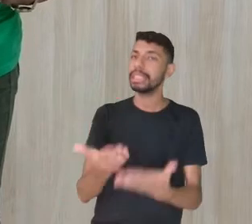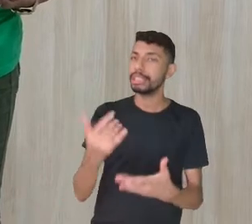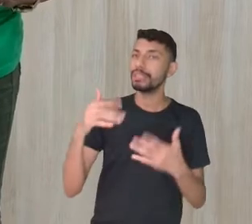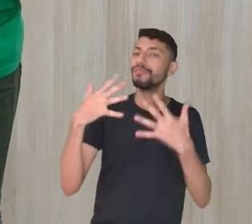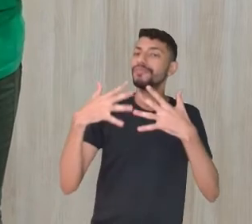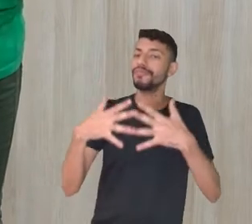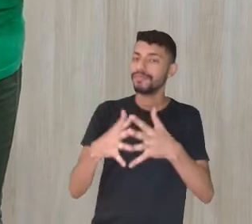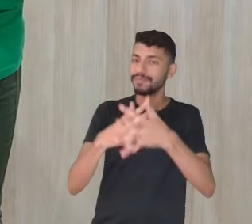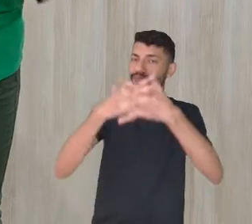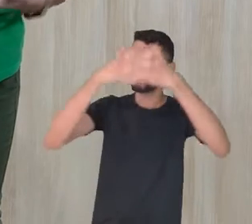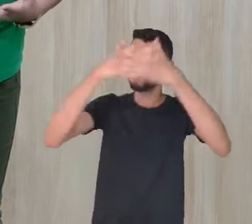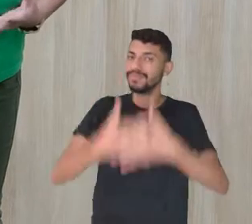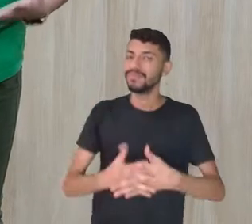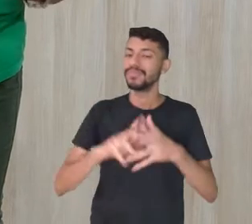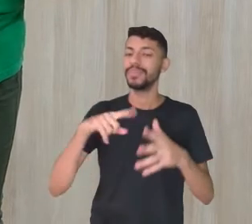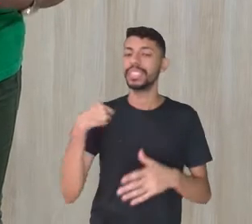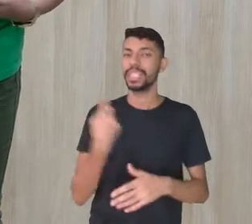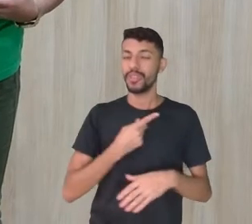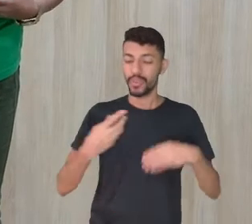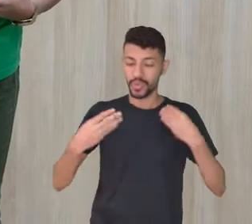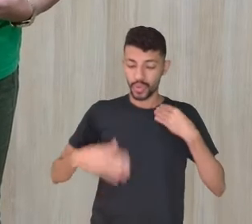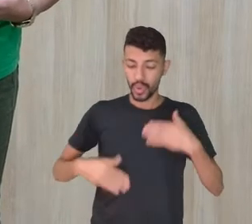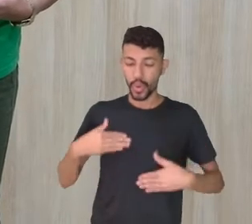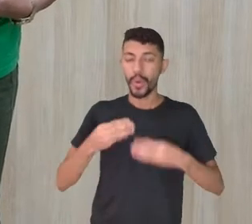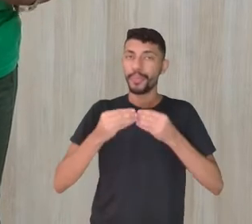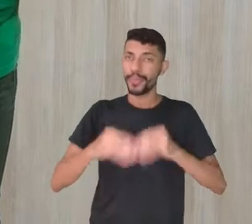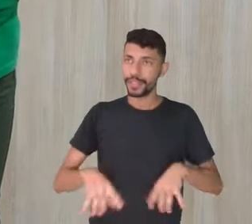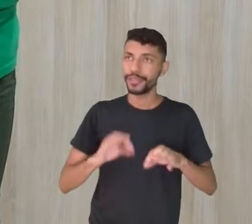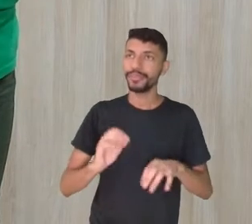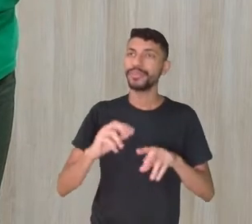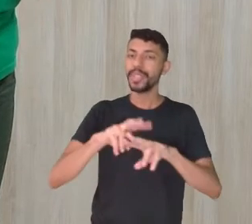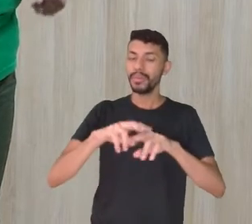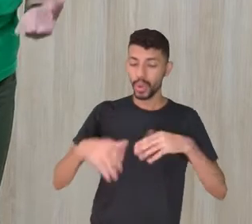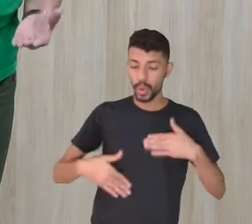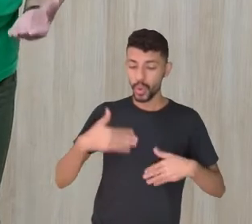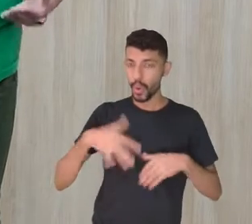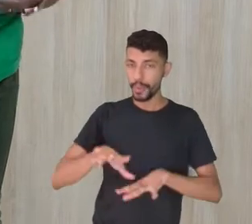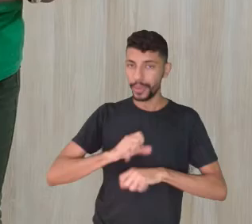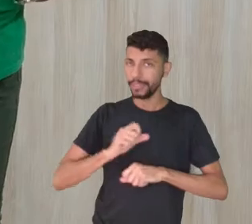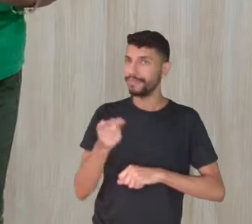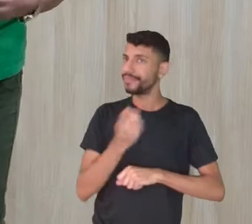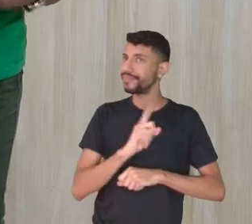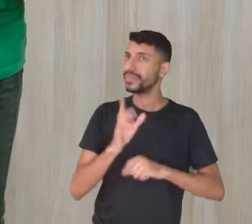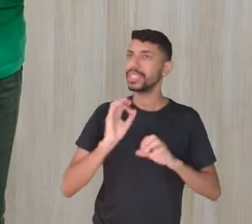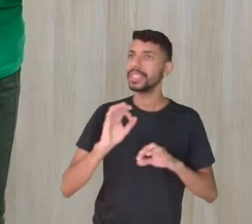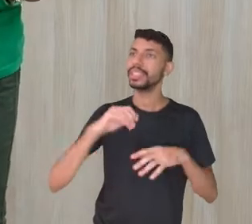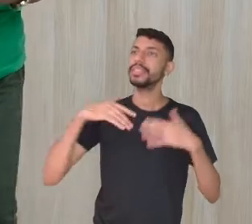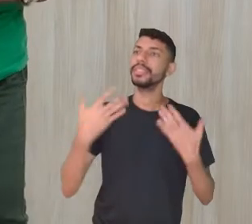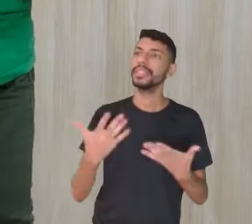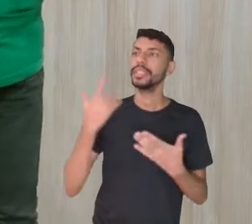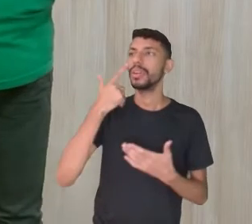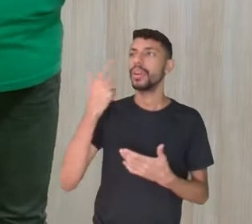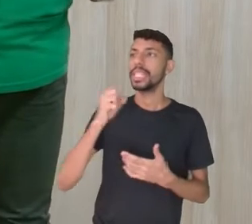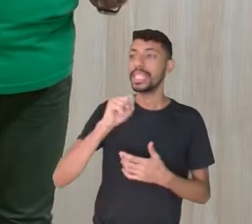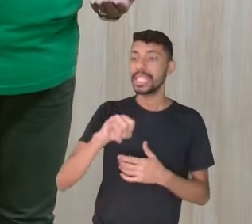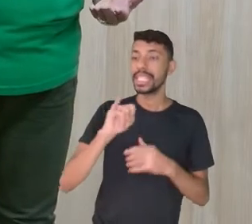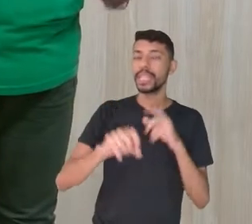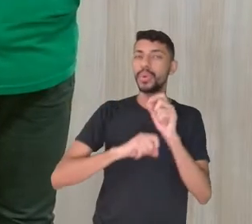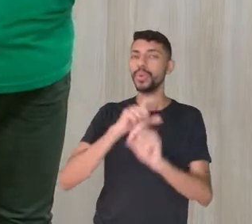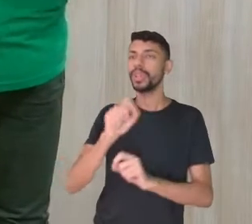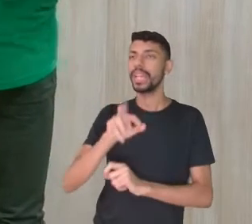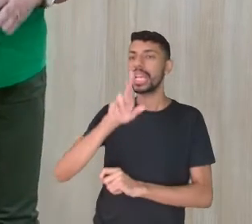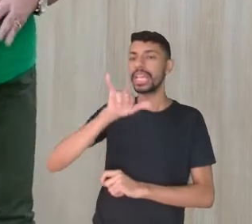nosso corpo, porque o nosso corpo não vai absorver, e se os nossos rins, que são os nossos filtros, não ajudar a